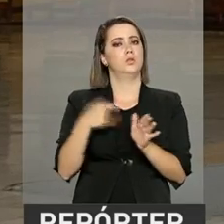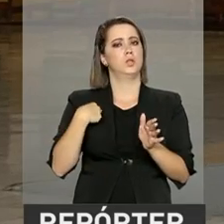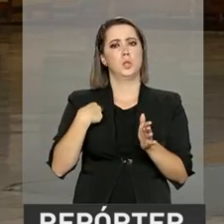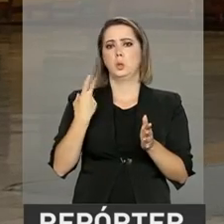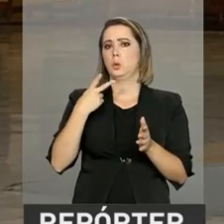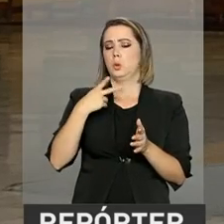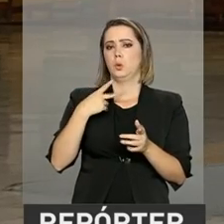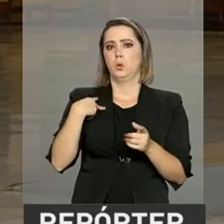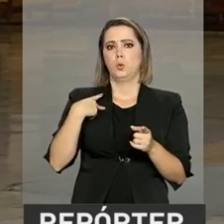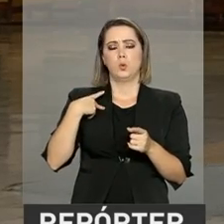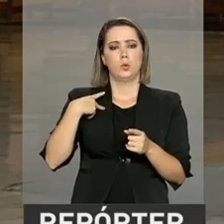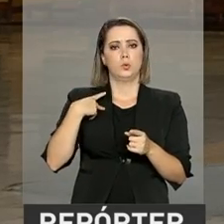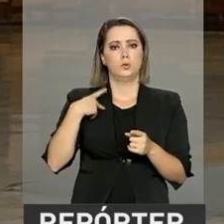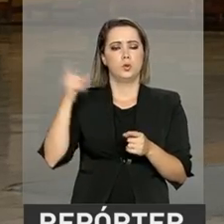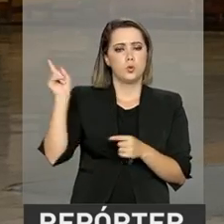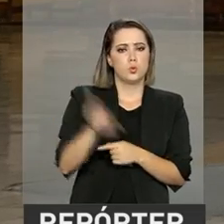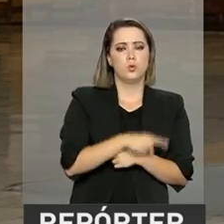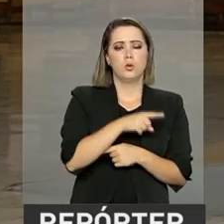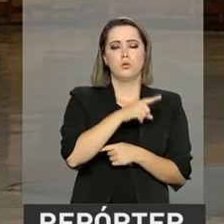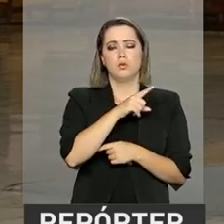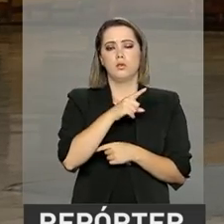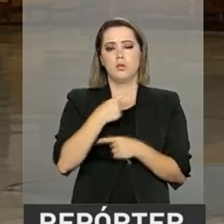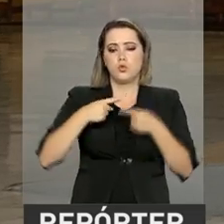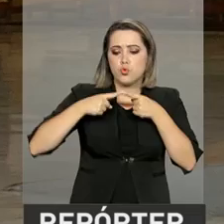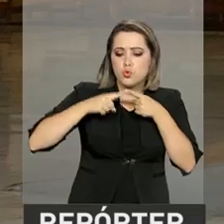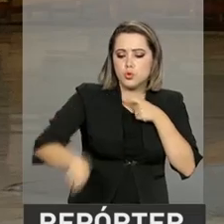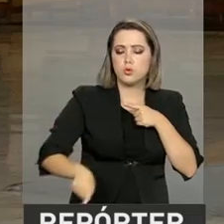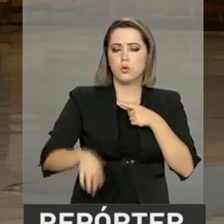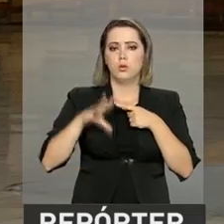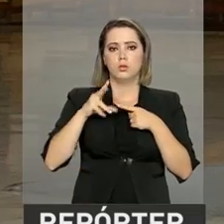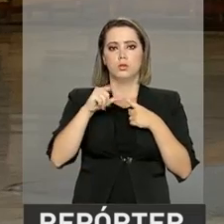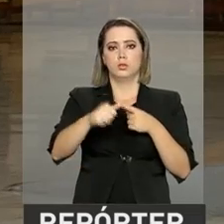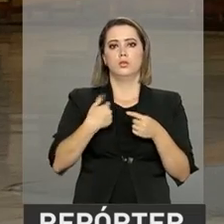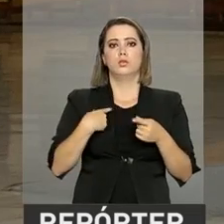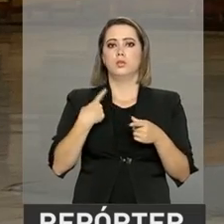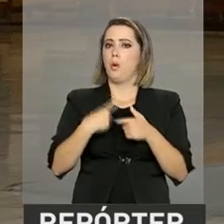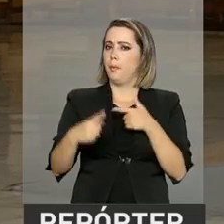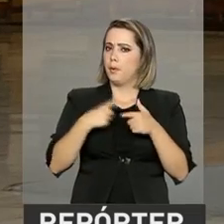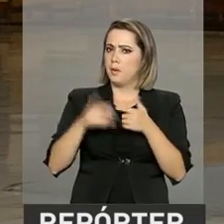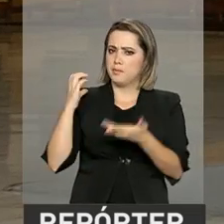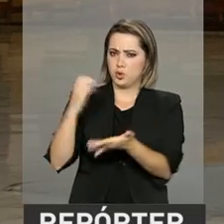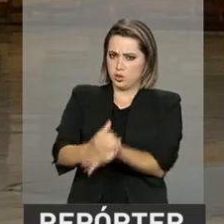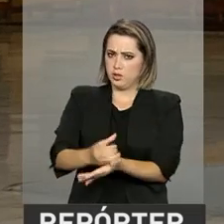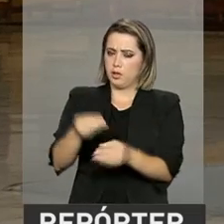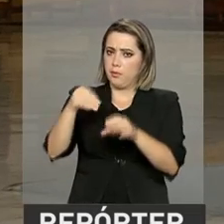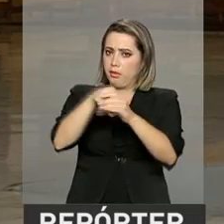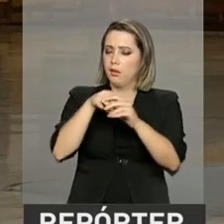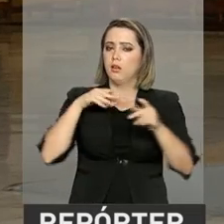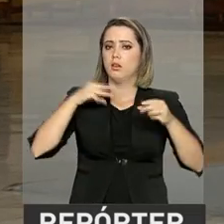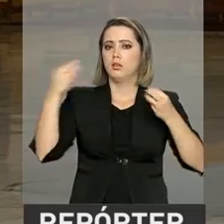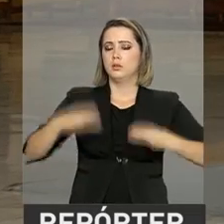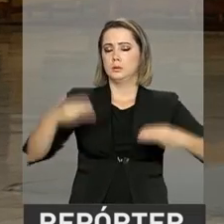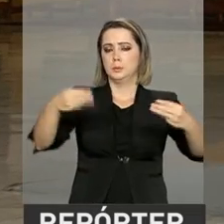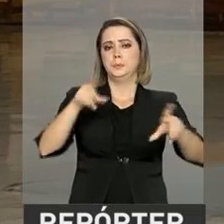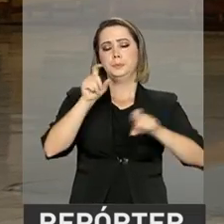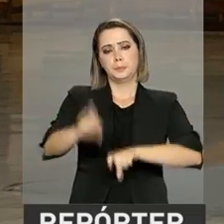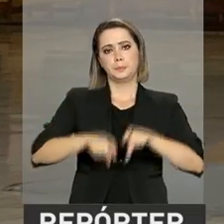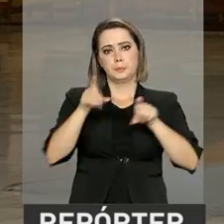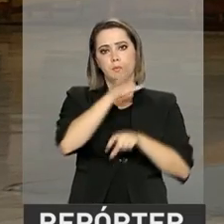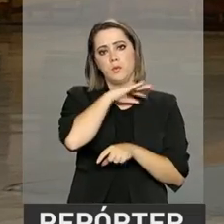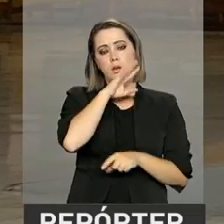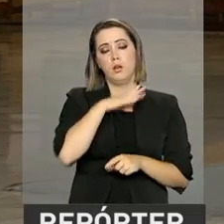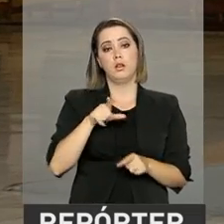zero com os atos de irregularidades no Ministério Está marcado para agora às 4 horas da tarde uma entrevista